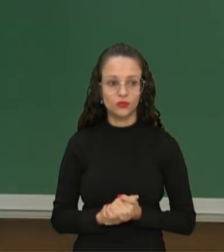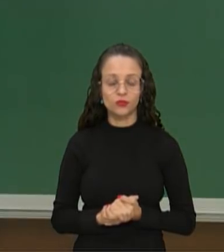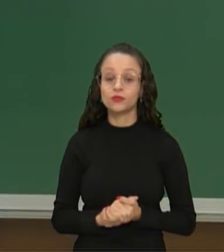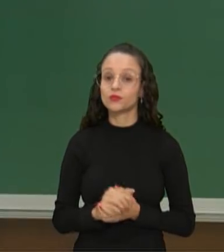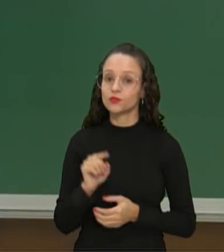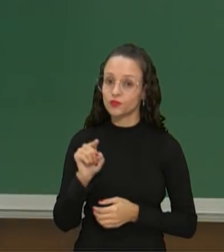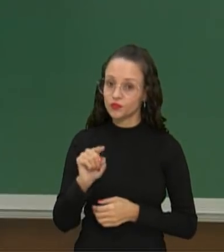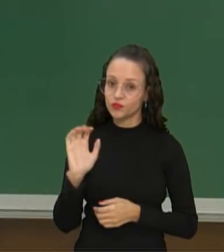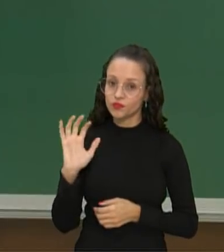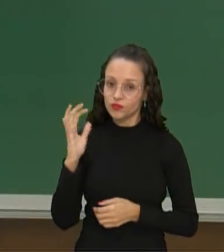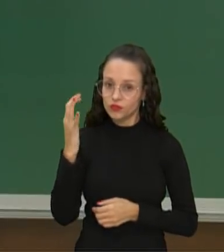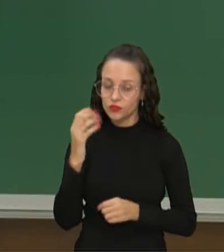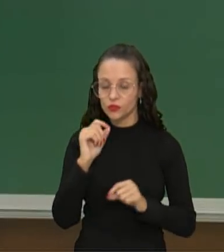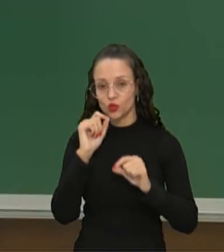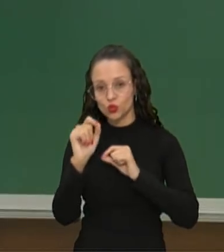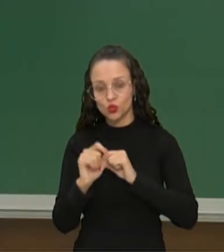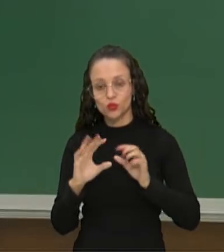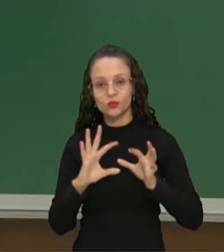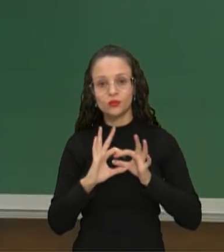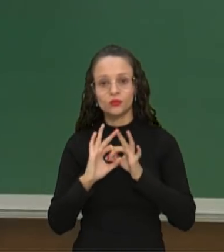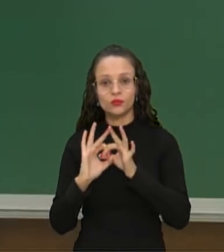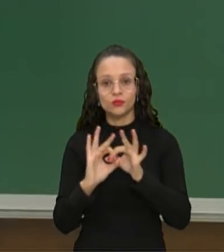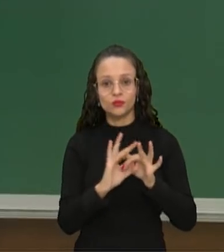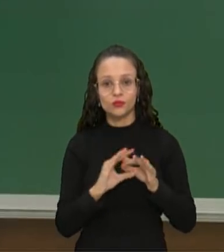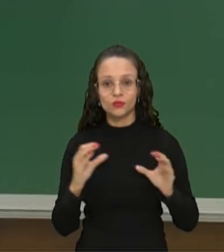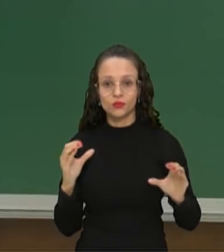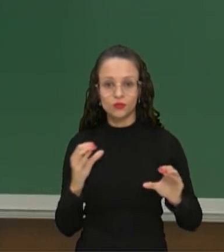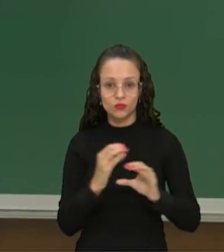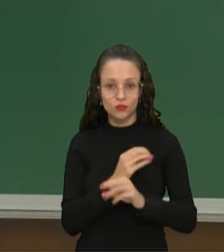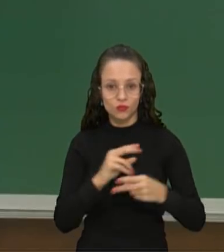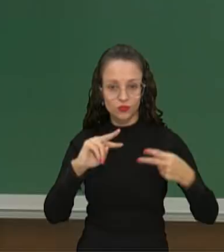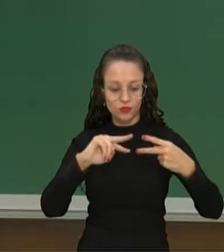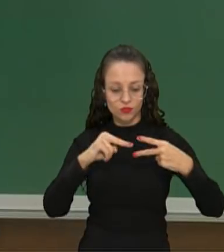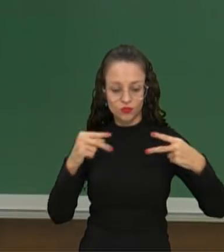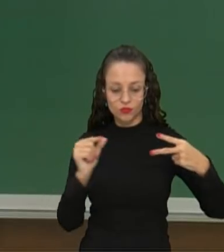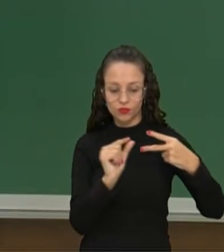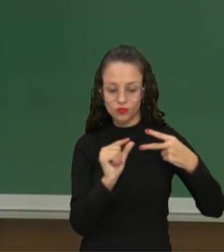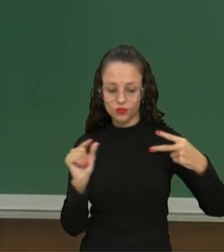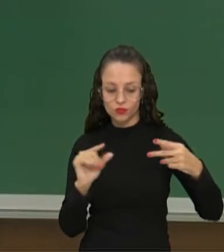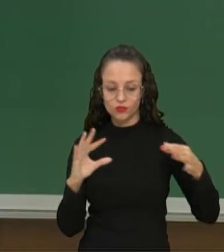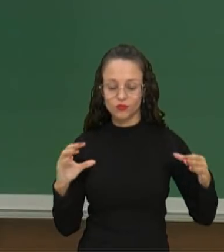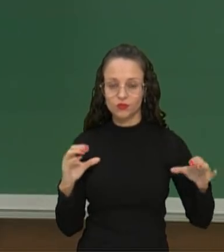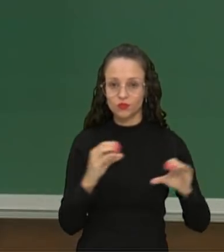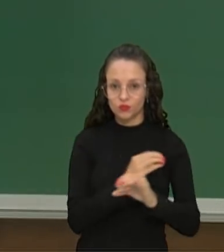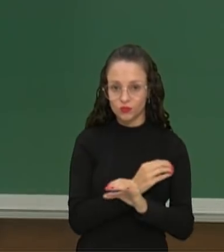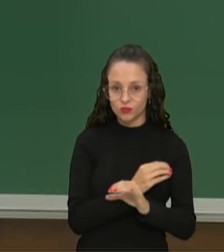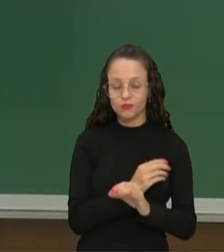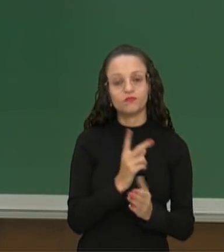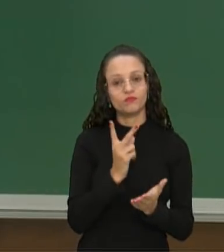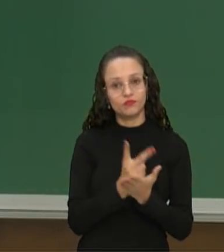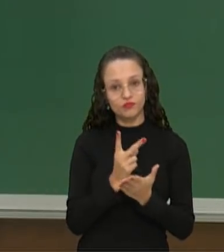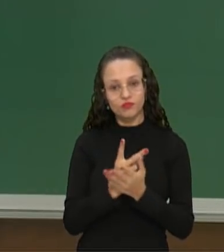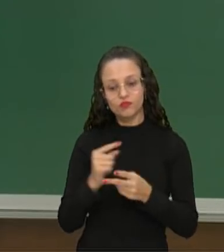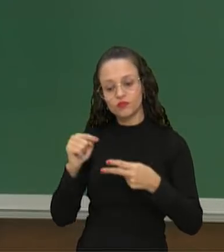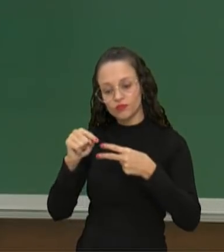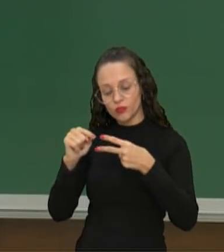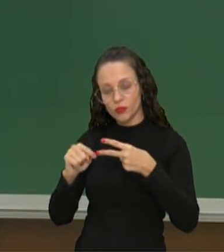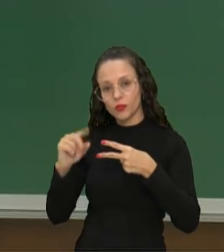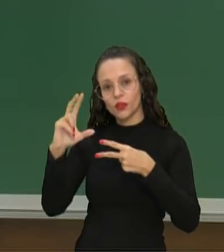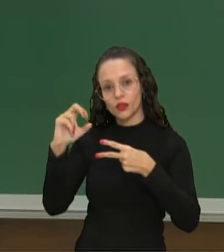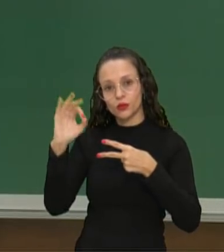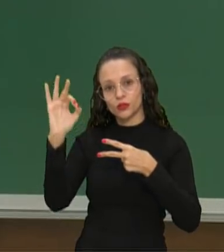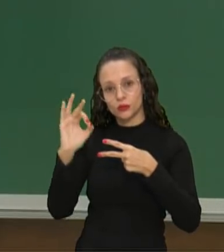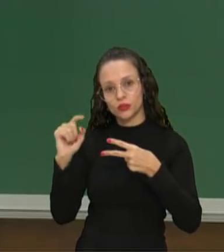Isso acontece quando a gente tem uma ligação completa dos genes. Então, eles sempre vão ser assim, 50% de cada gameta